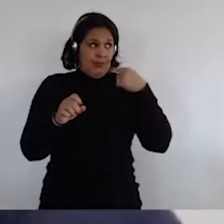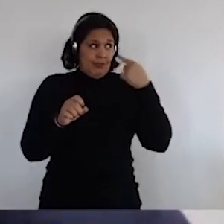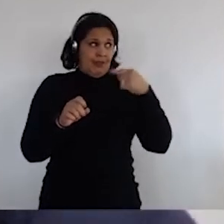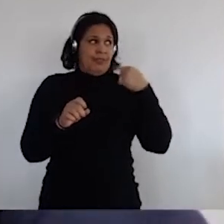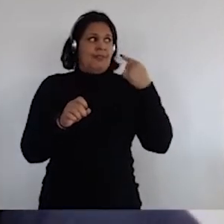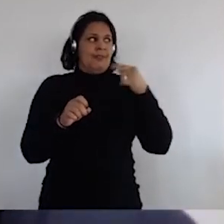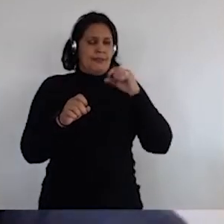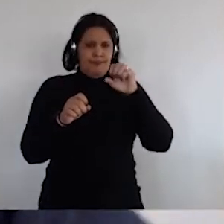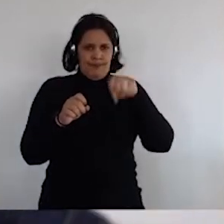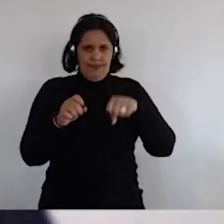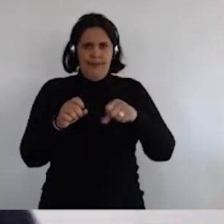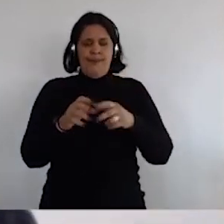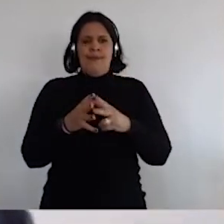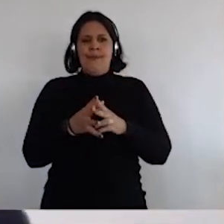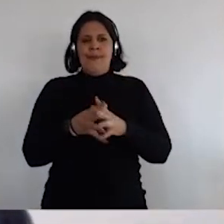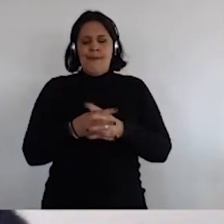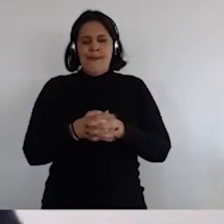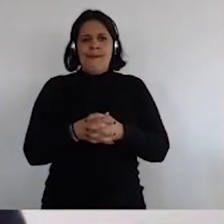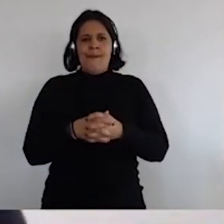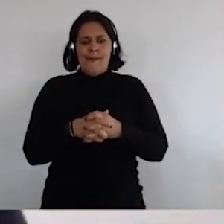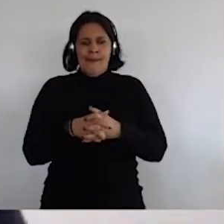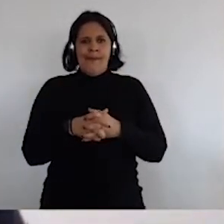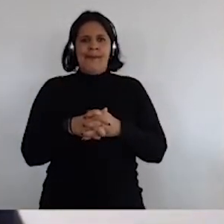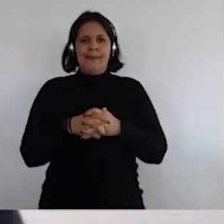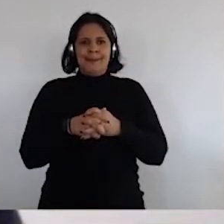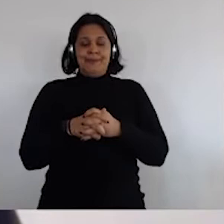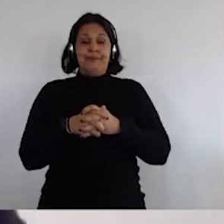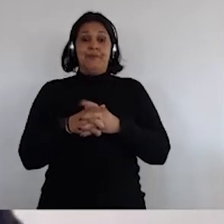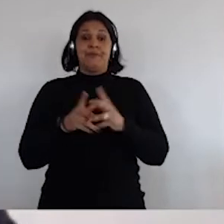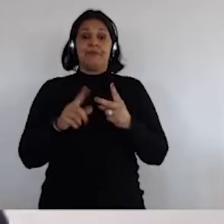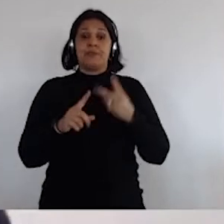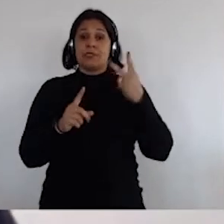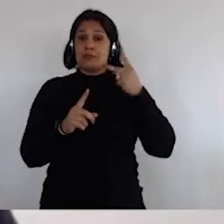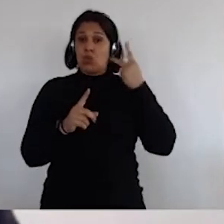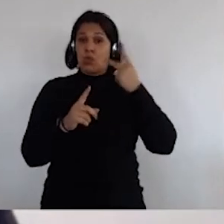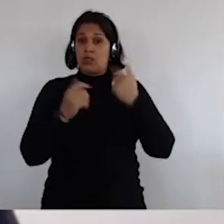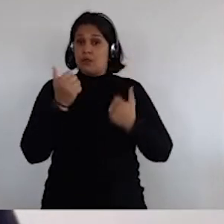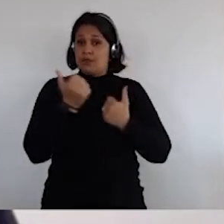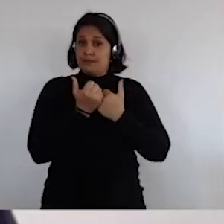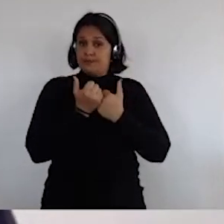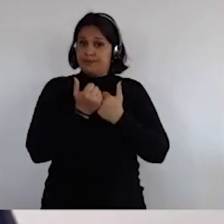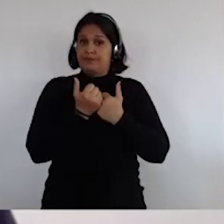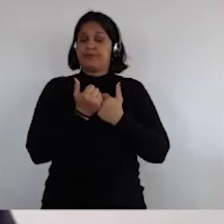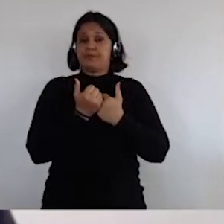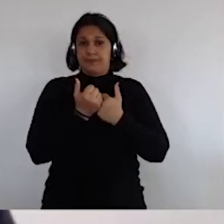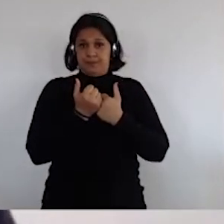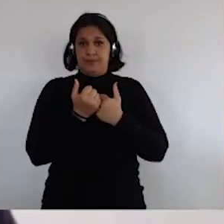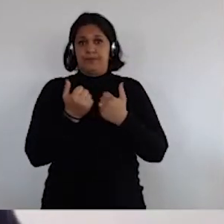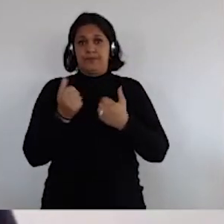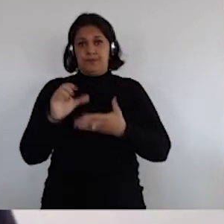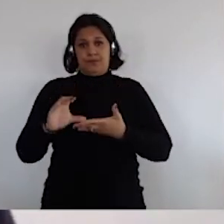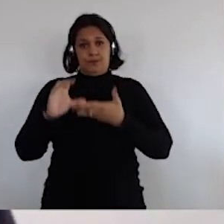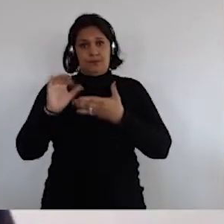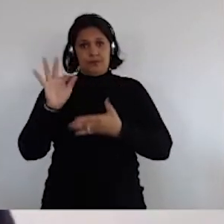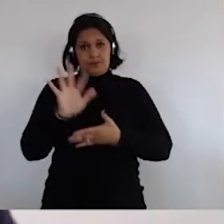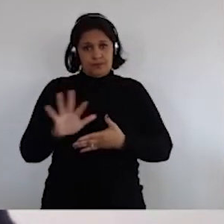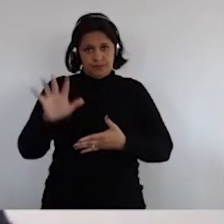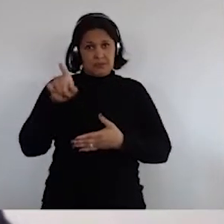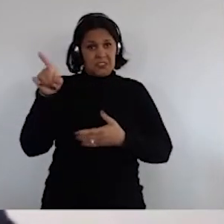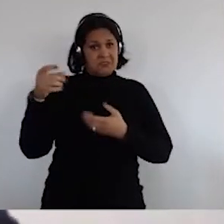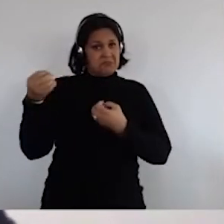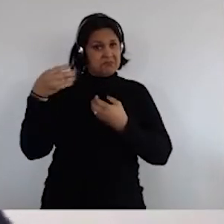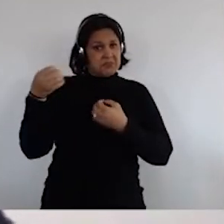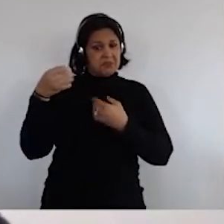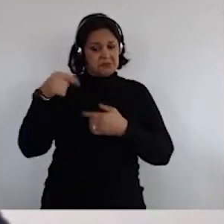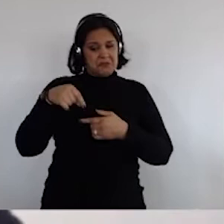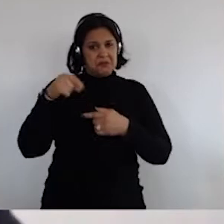advogada, que é procuradora adjunta de prerrogativas do Conselho Federal, minha professora na